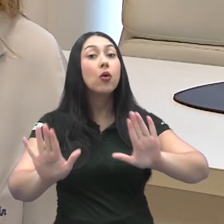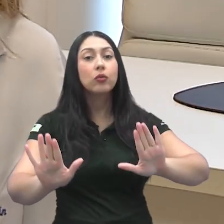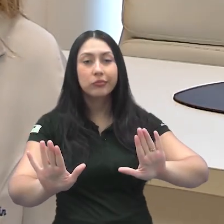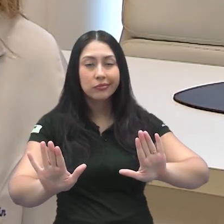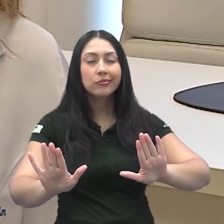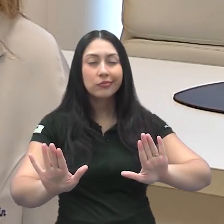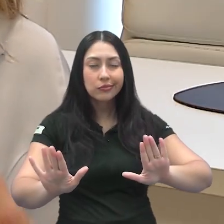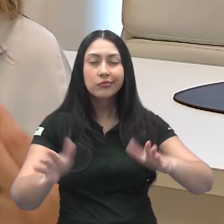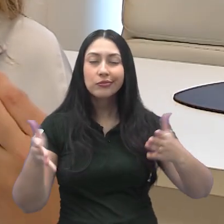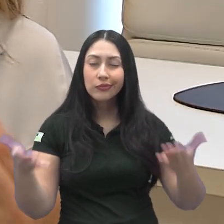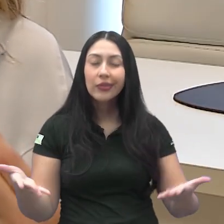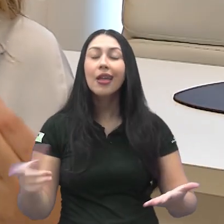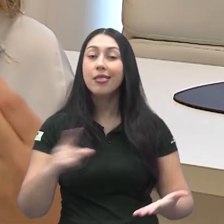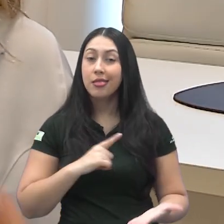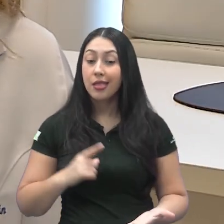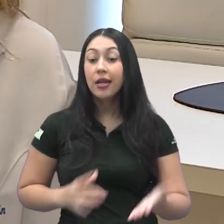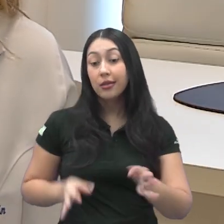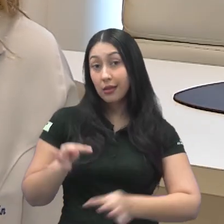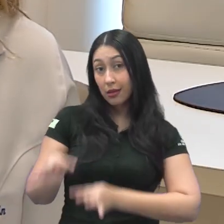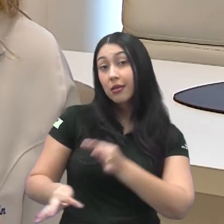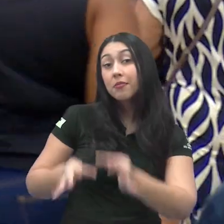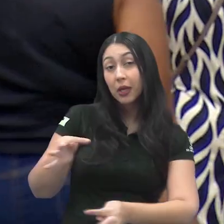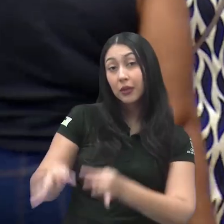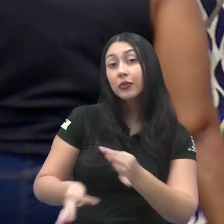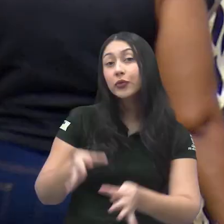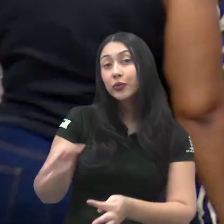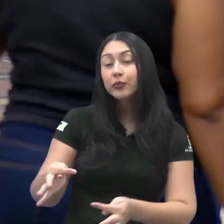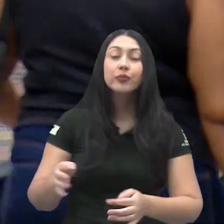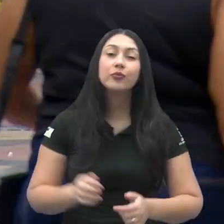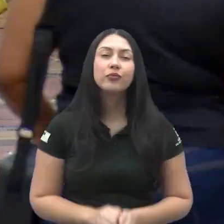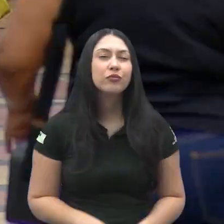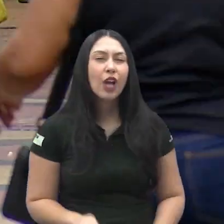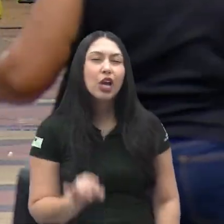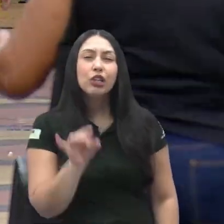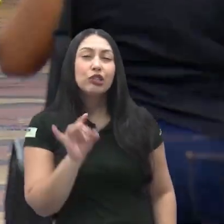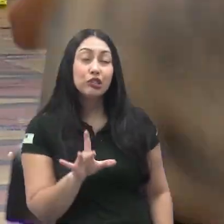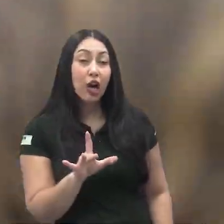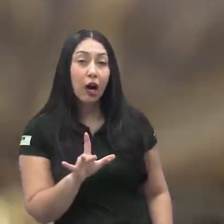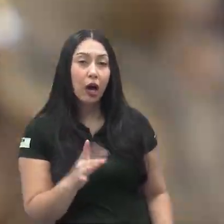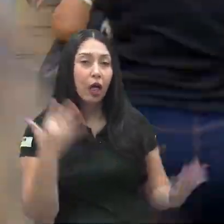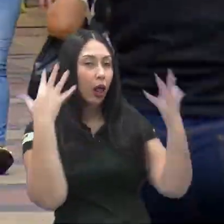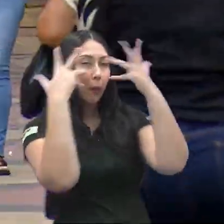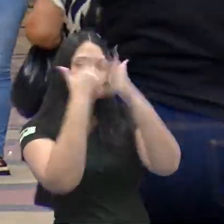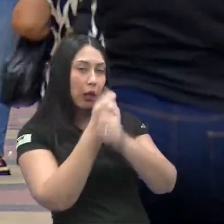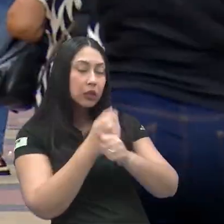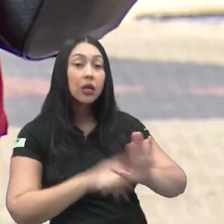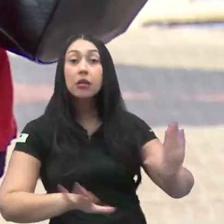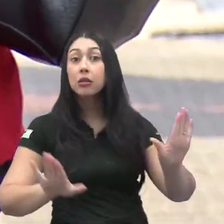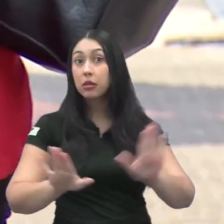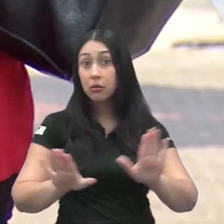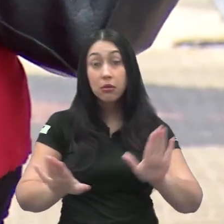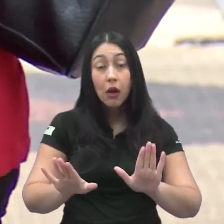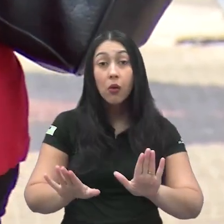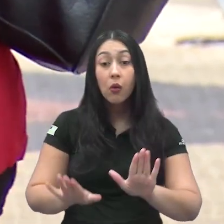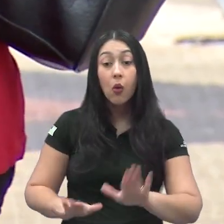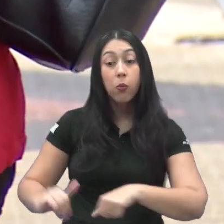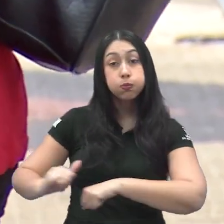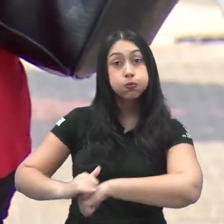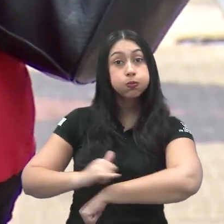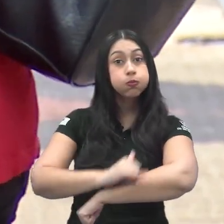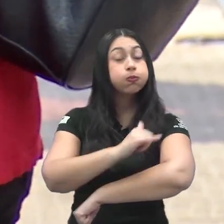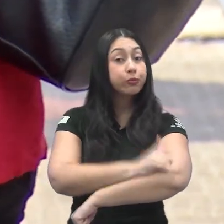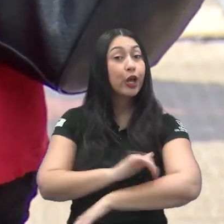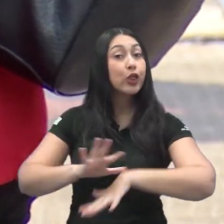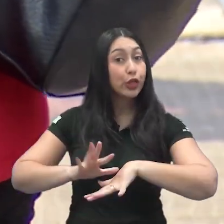tudo isso tem tratamento. Longe de ser apenas uma questão de aparência, a obesidade é